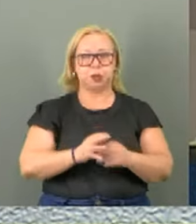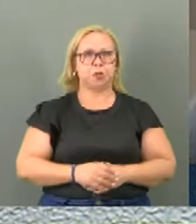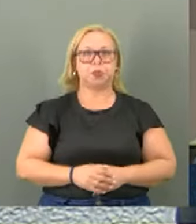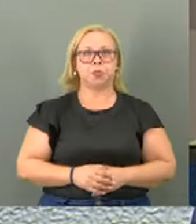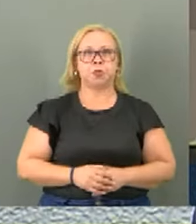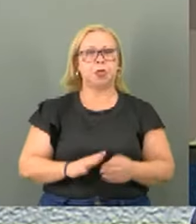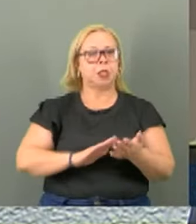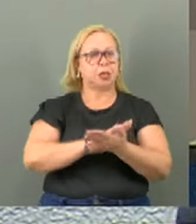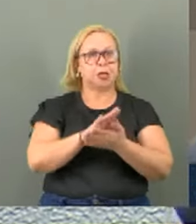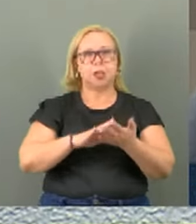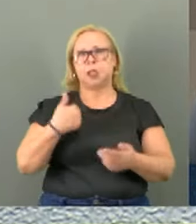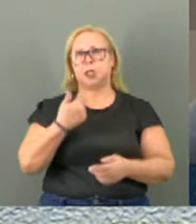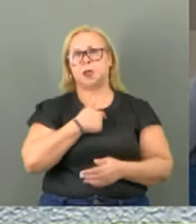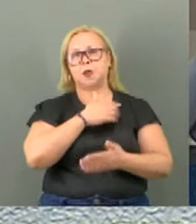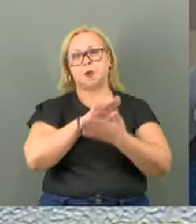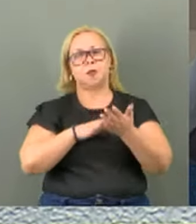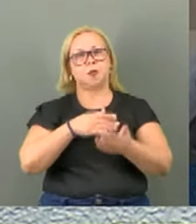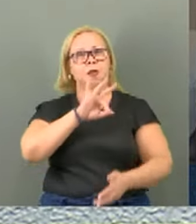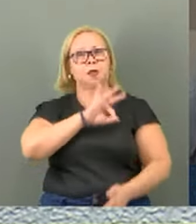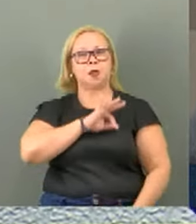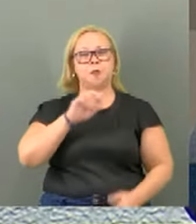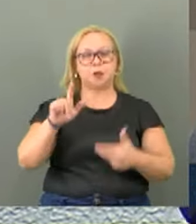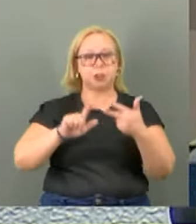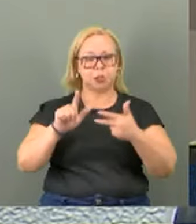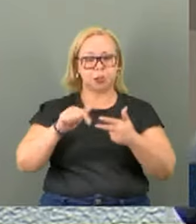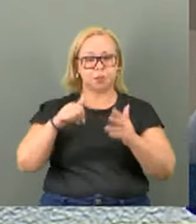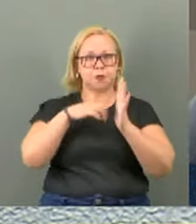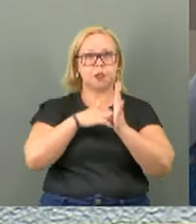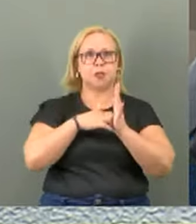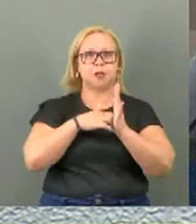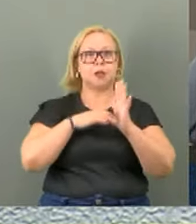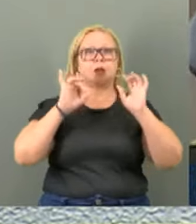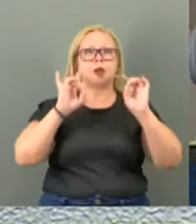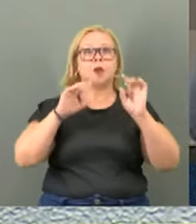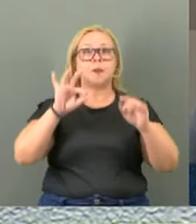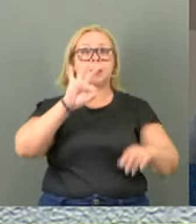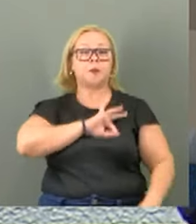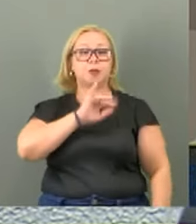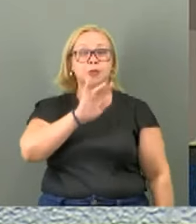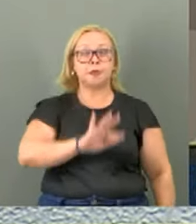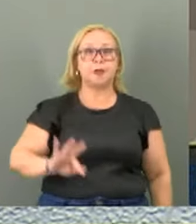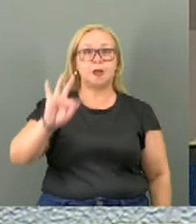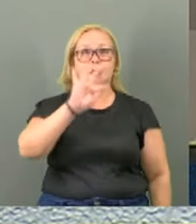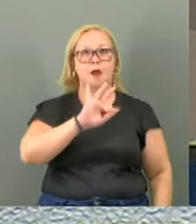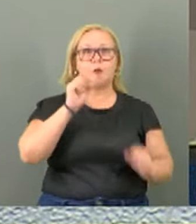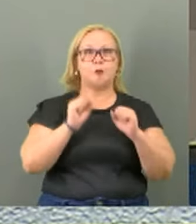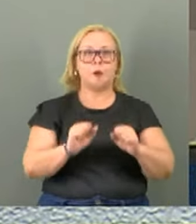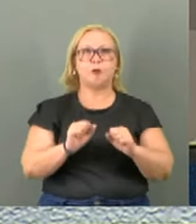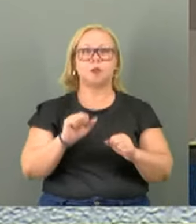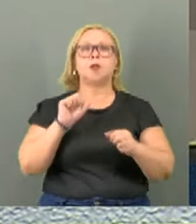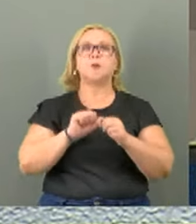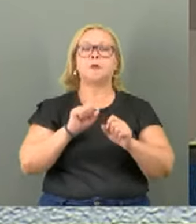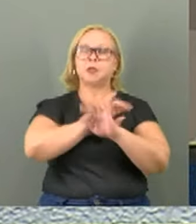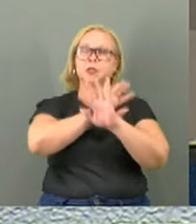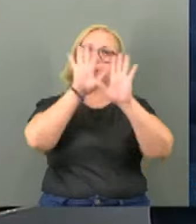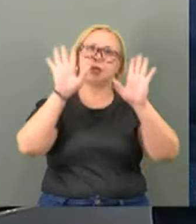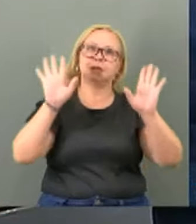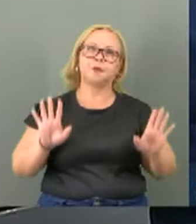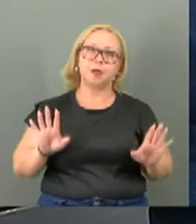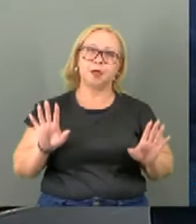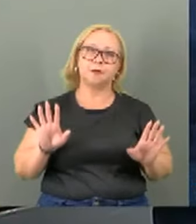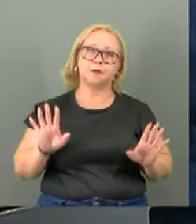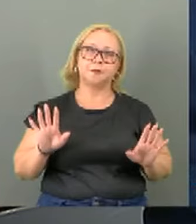Nem nós, nem a Polícia Legislativa do Senado. Somente a Polícia Federal. Então, para fazer esse esclarecimento, até